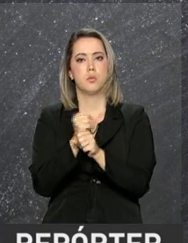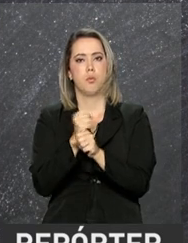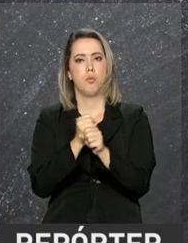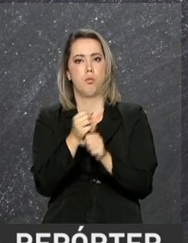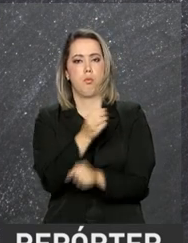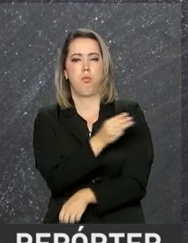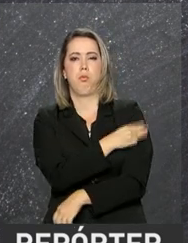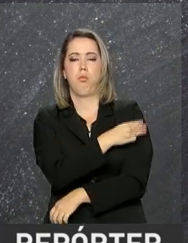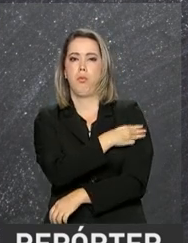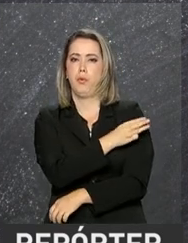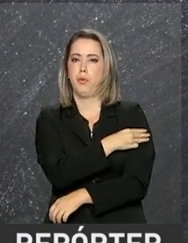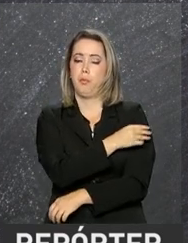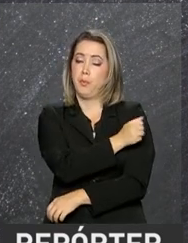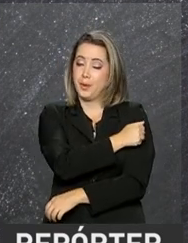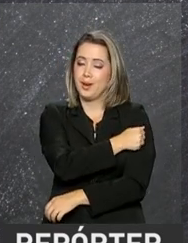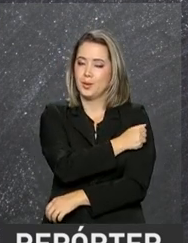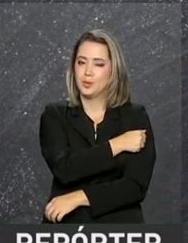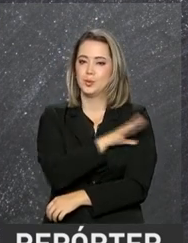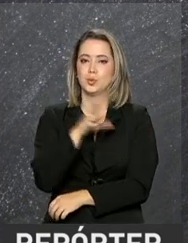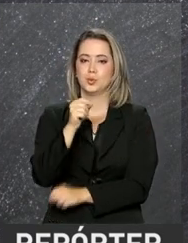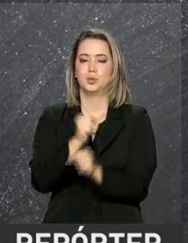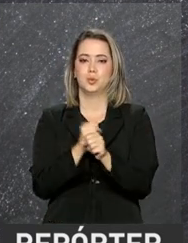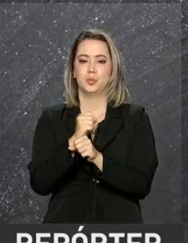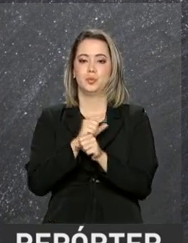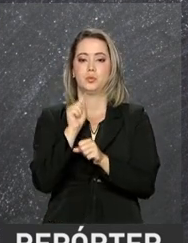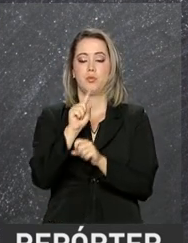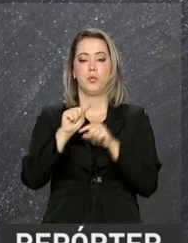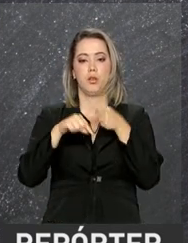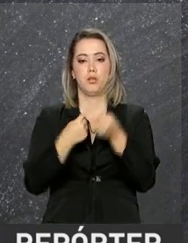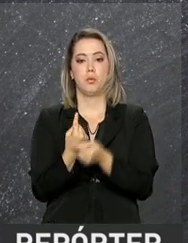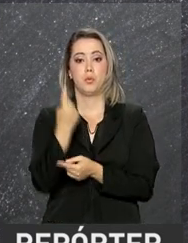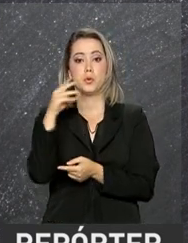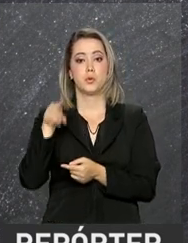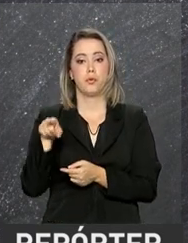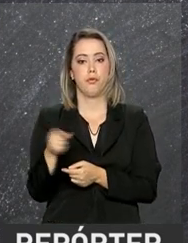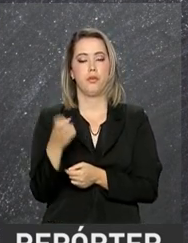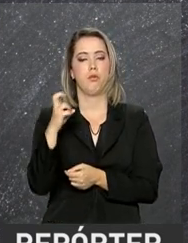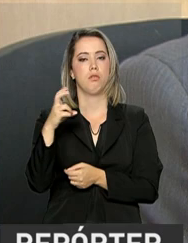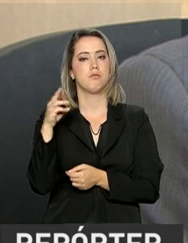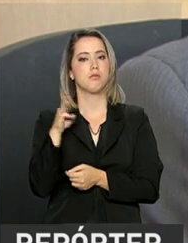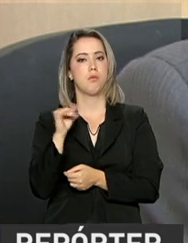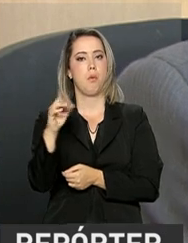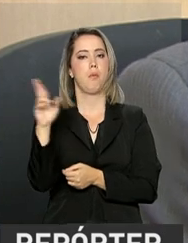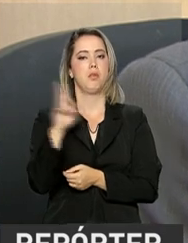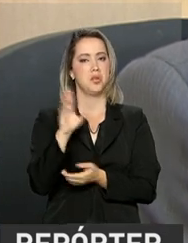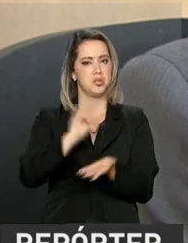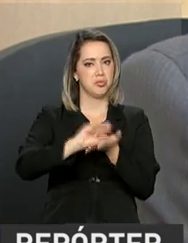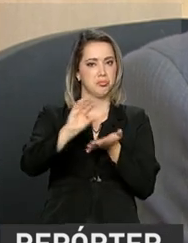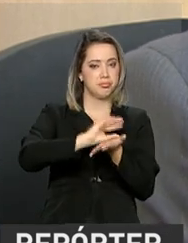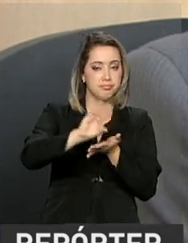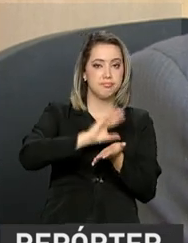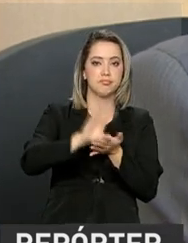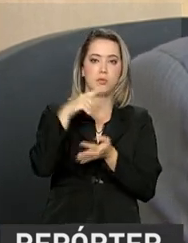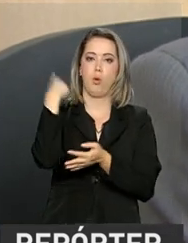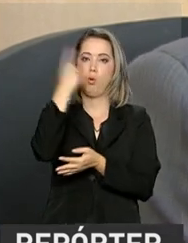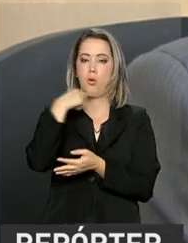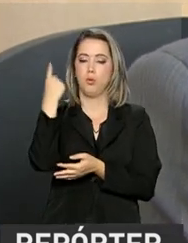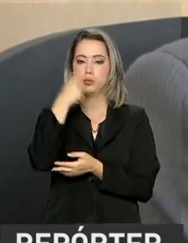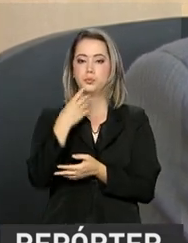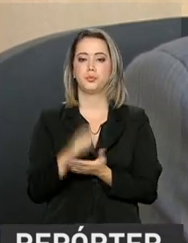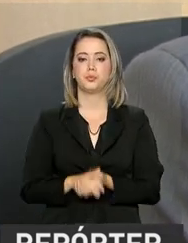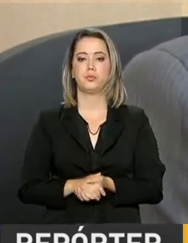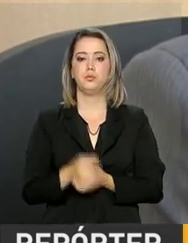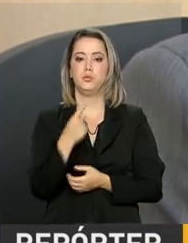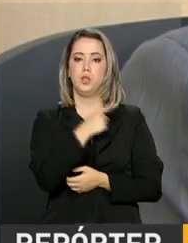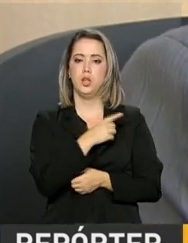o MEC vai investir R 1 bilhão me na expansão do ensino integral nas escolas de tempo integral o aluno constrói seu